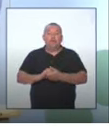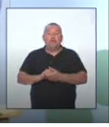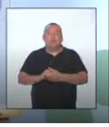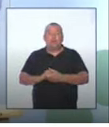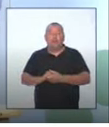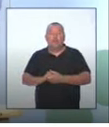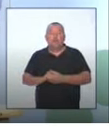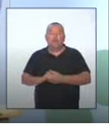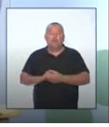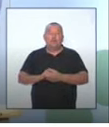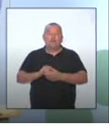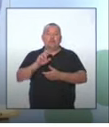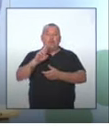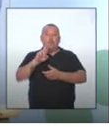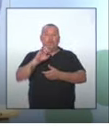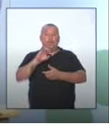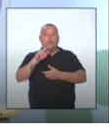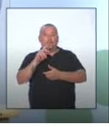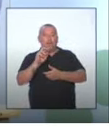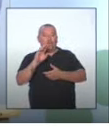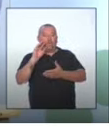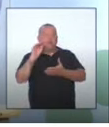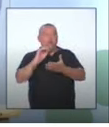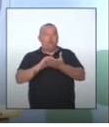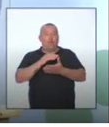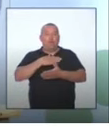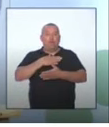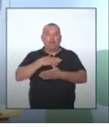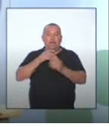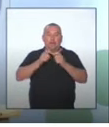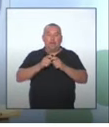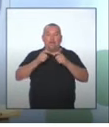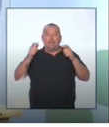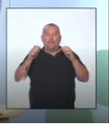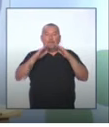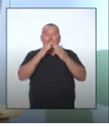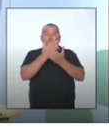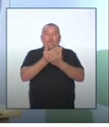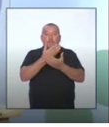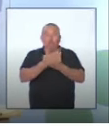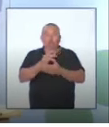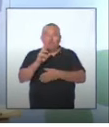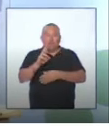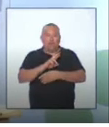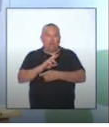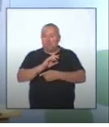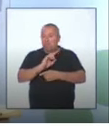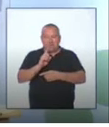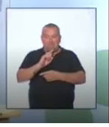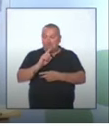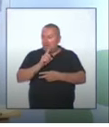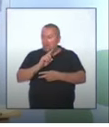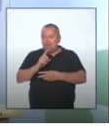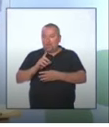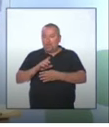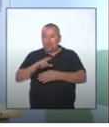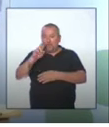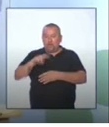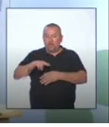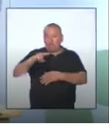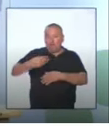E aí o Richard também ainda coloca aqui uma segunda coisa para mim. A maioria dos estudantes respondendo não e nunca